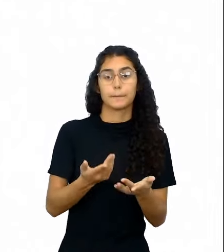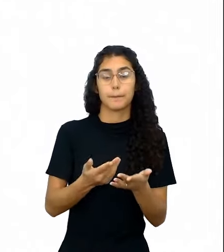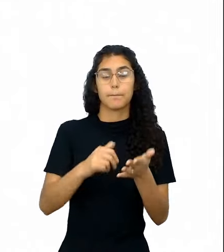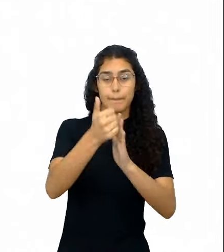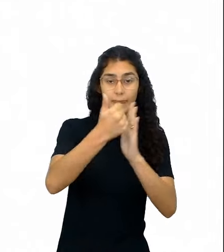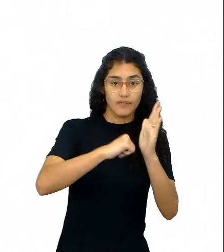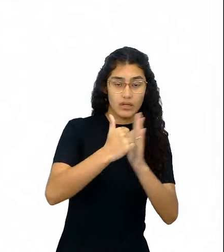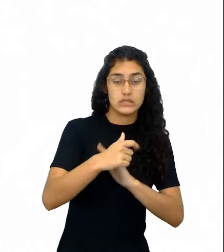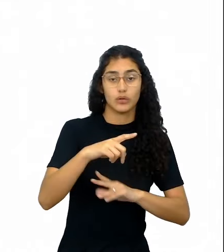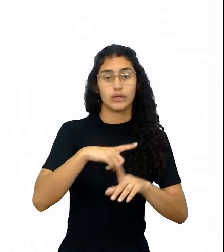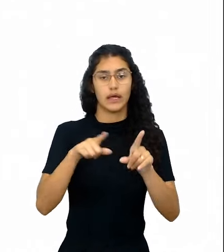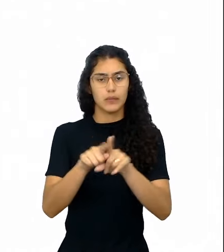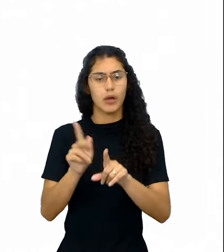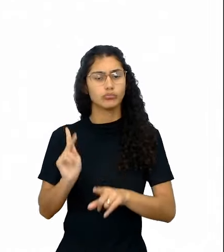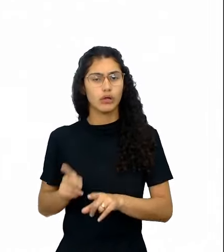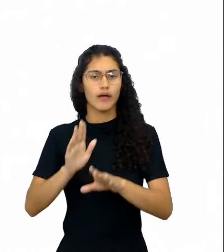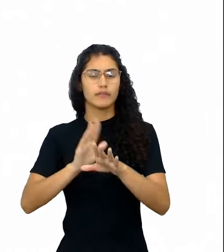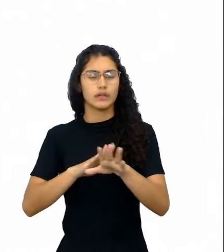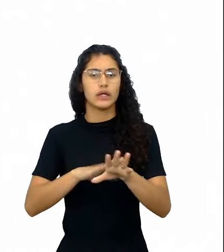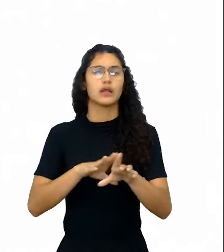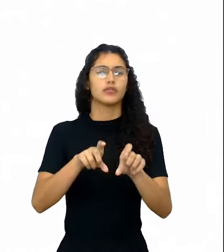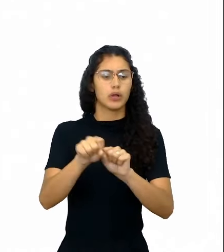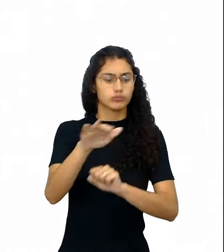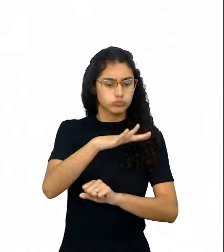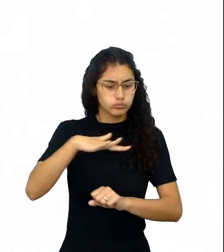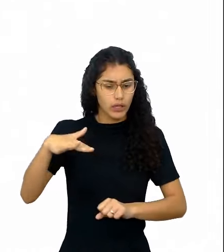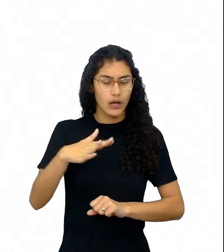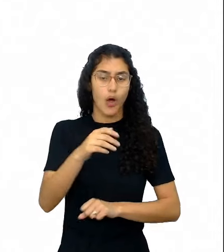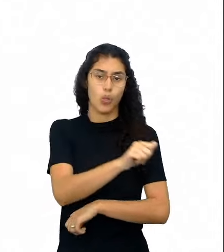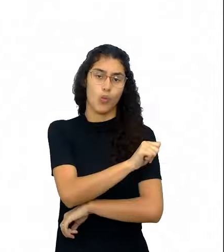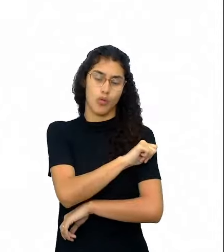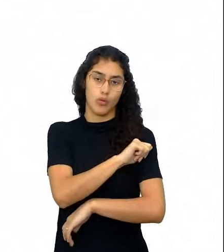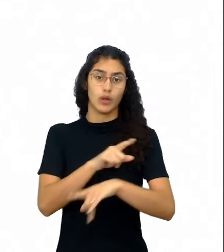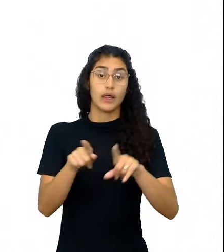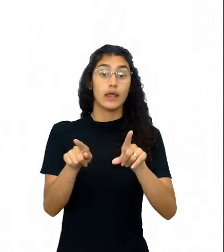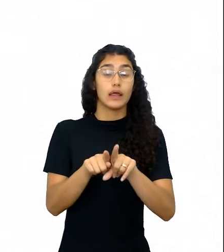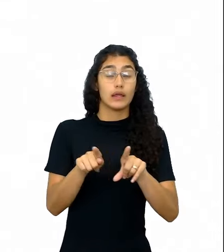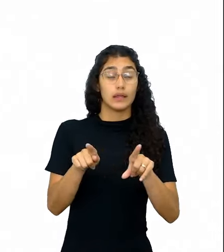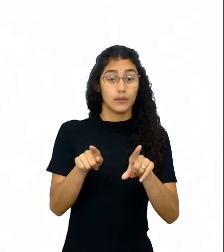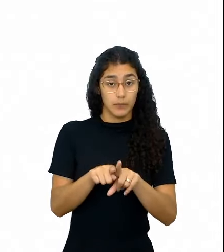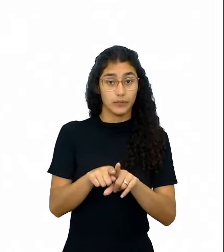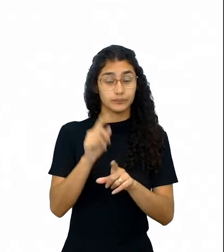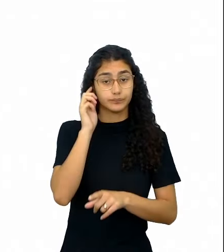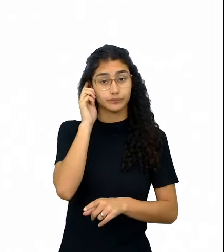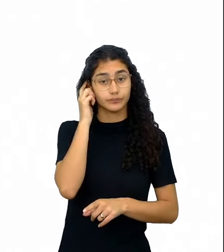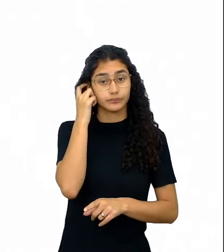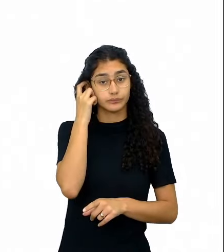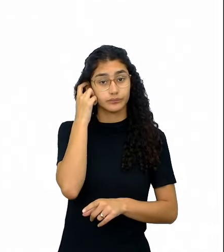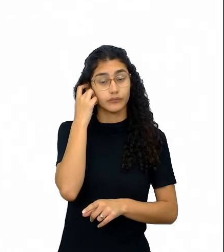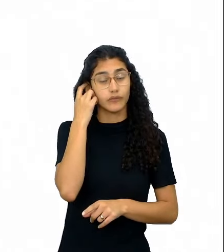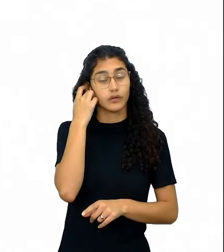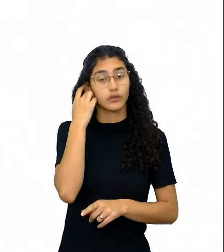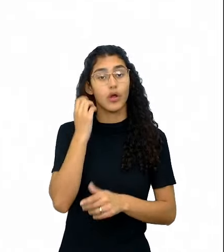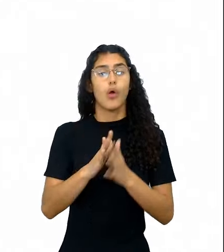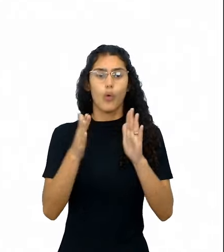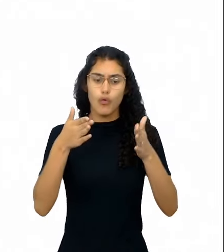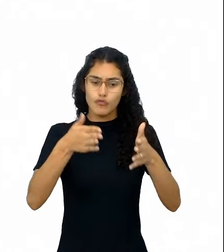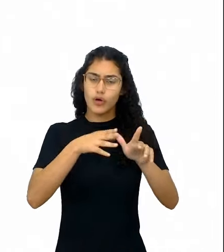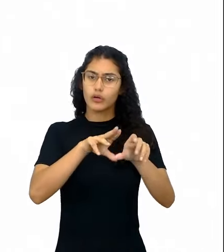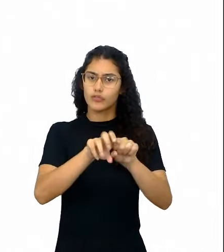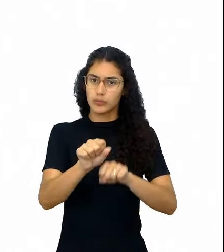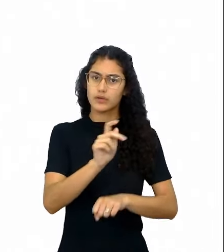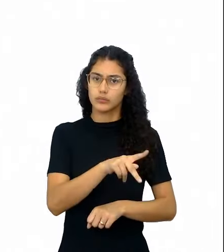avaliações externas, sem perder de vista a formação global do aluno, e também, por que não, sem tirar o foco da formação